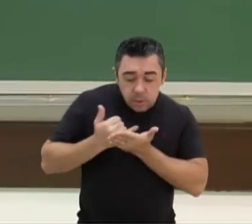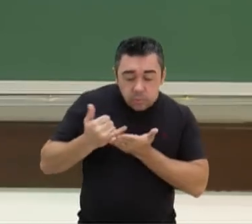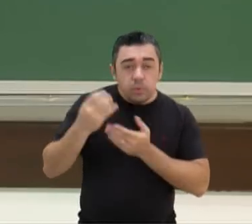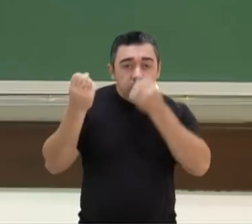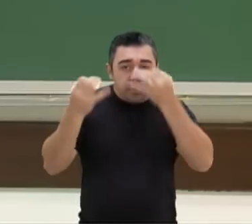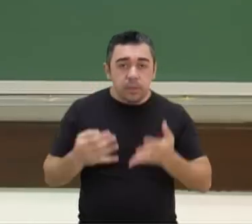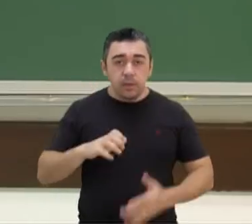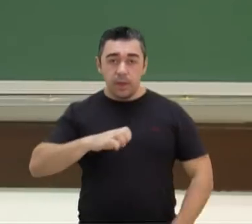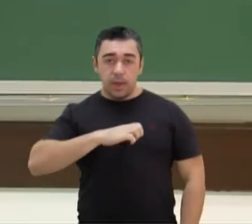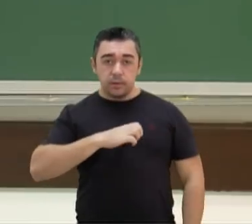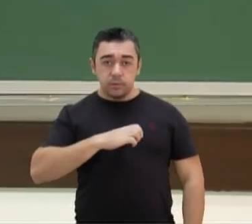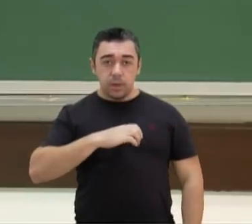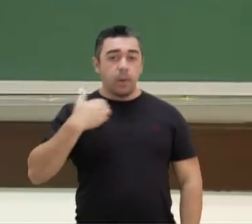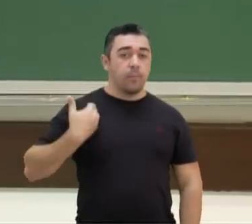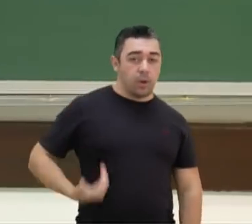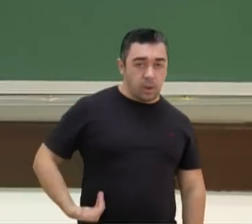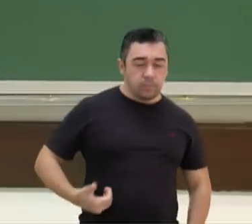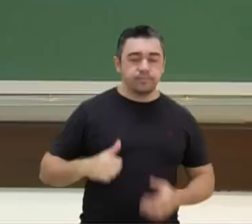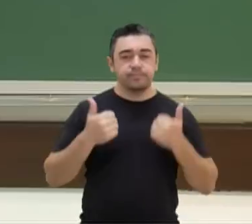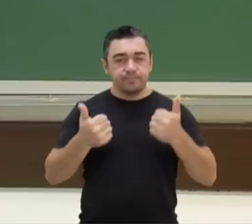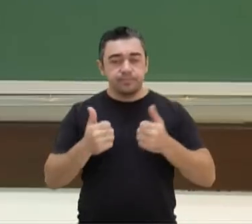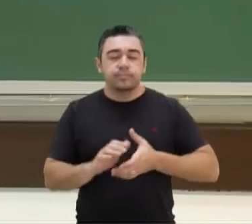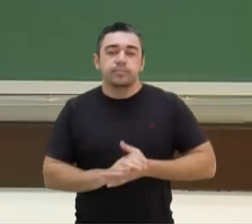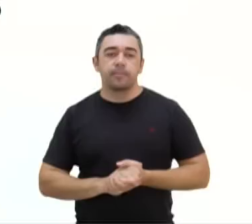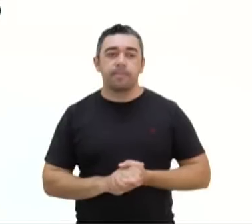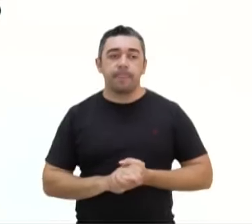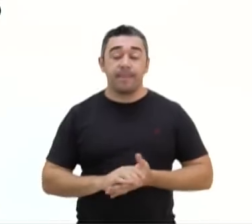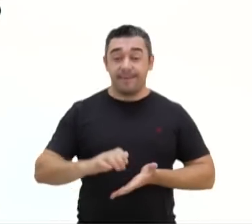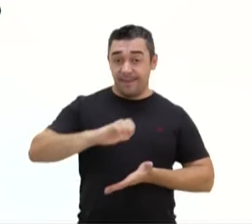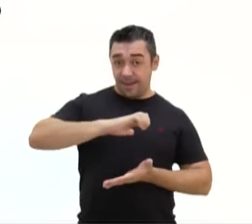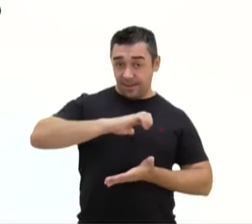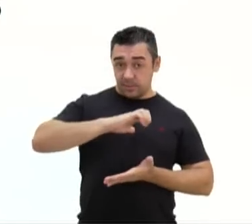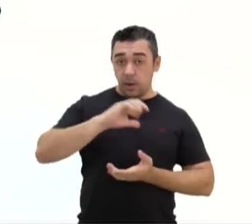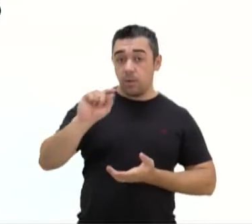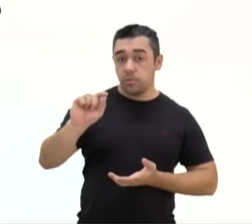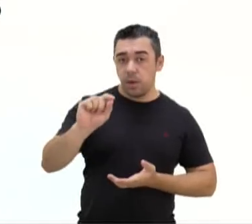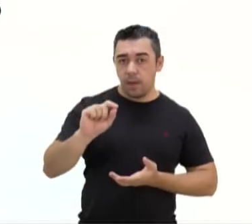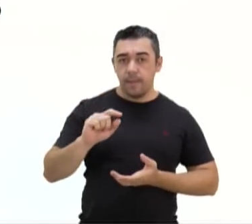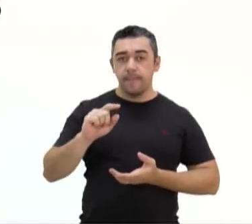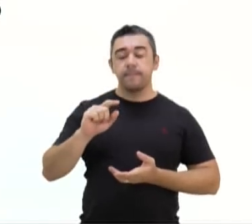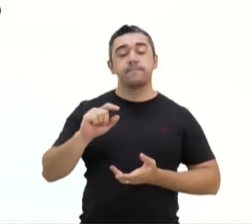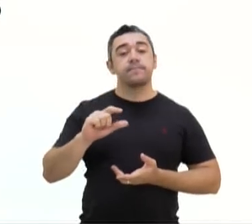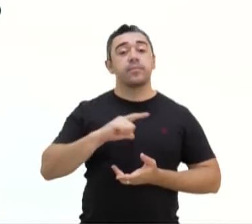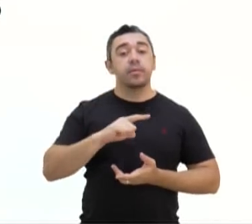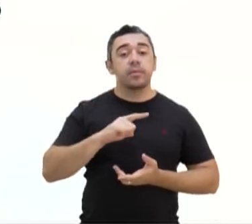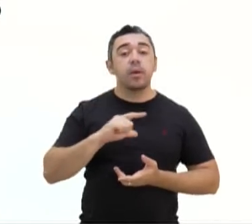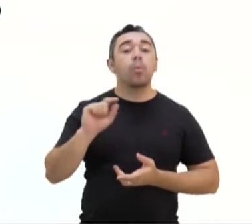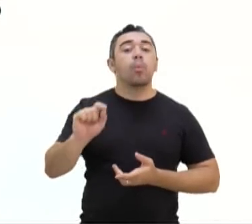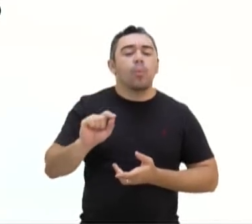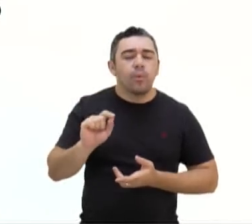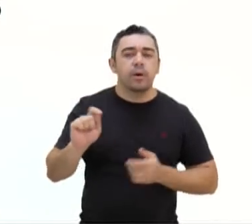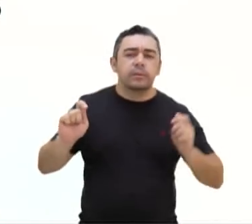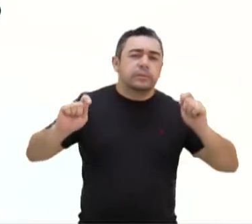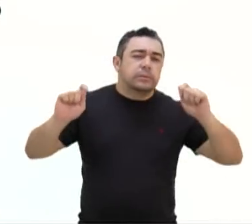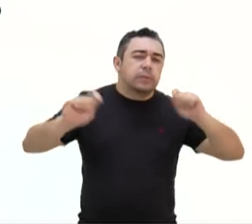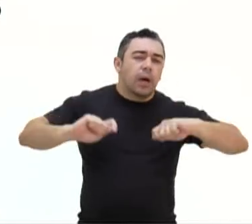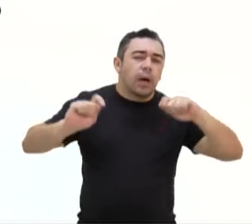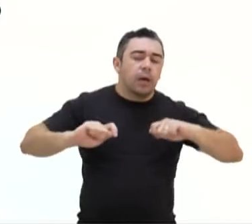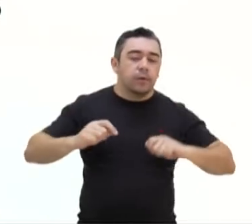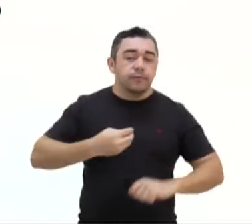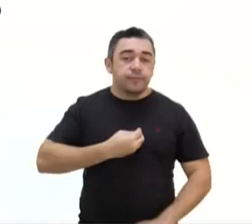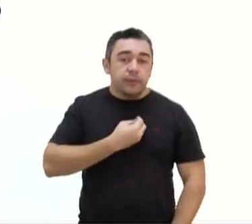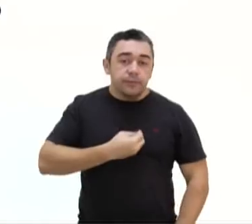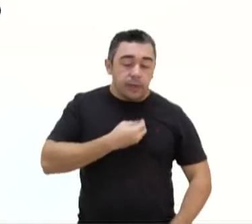ética e moral? Bom, a ética existe para que haja a possibilidade da